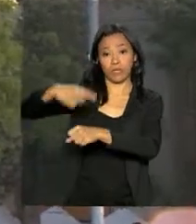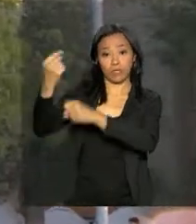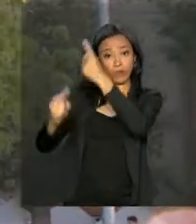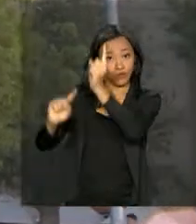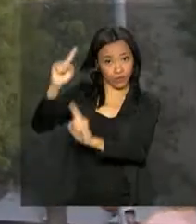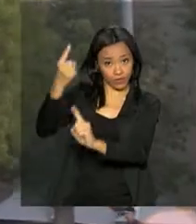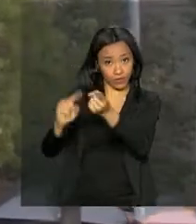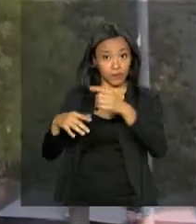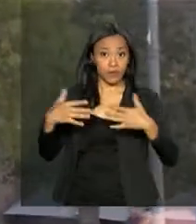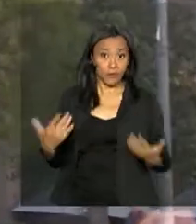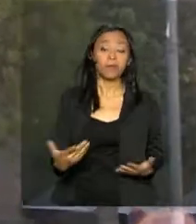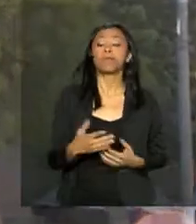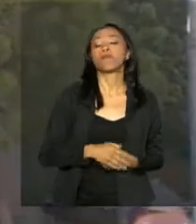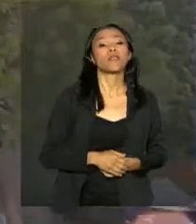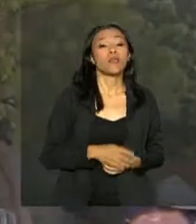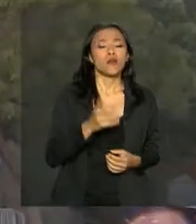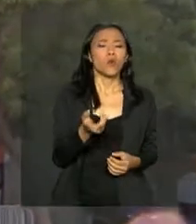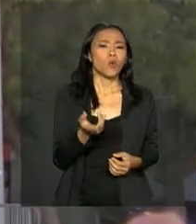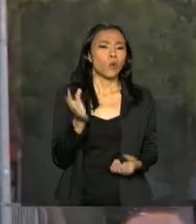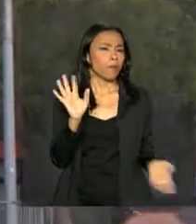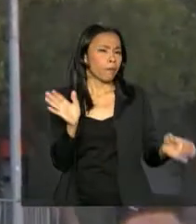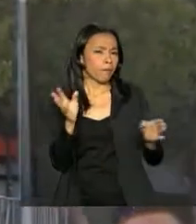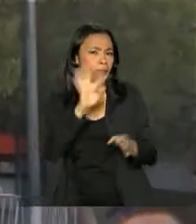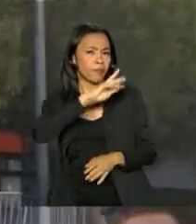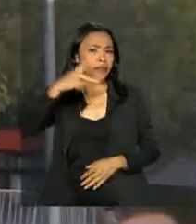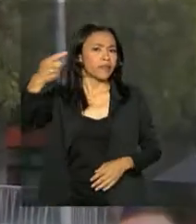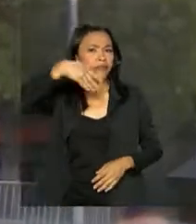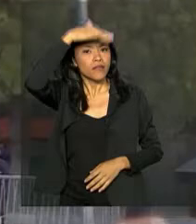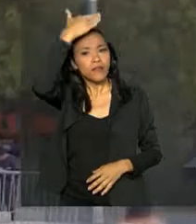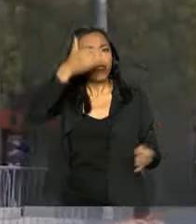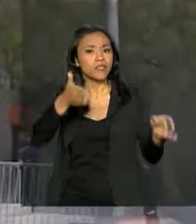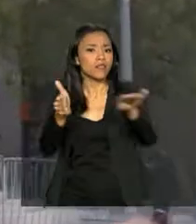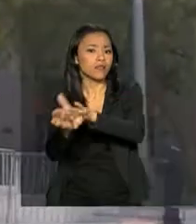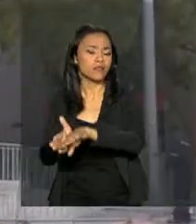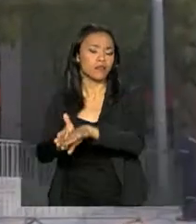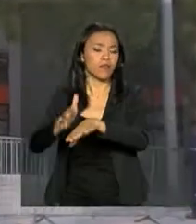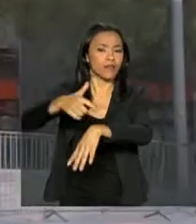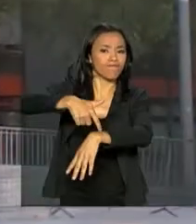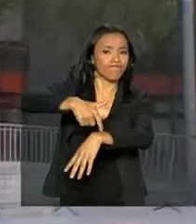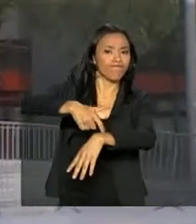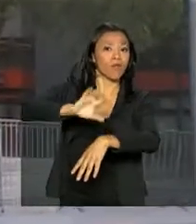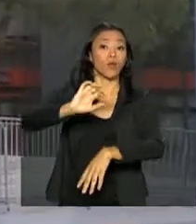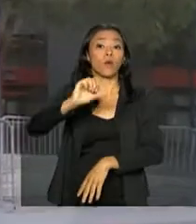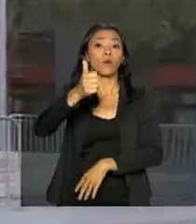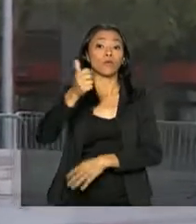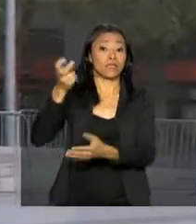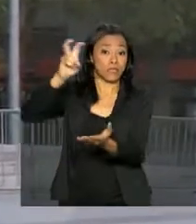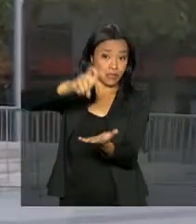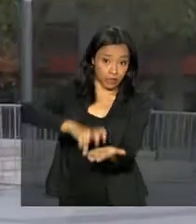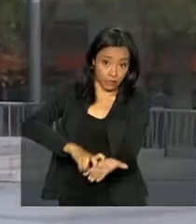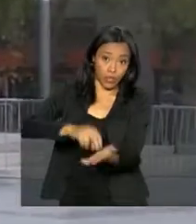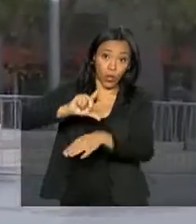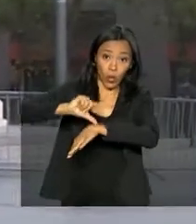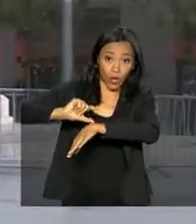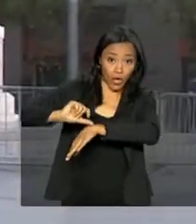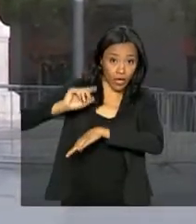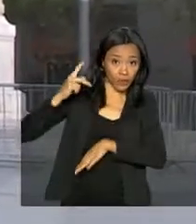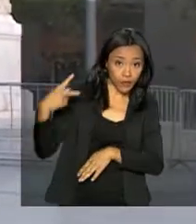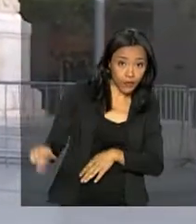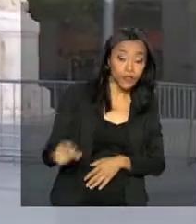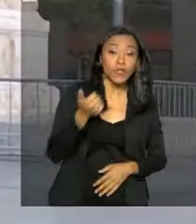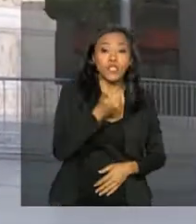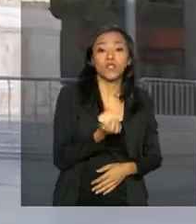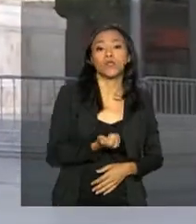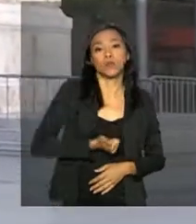bom a previsão é de que o presidente chega aqui a santiago por volta das 11 horas da manhã no horário local meio dia